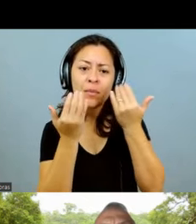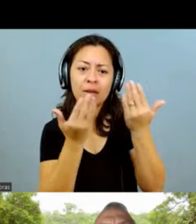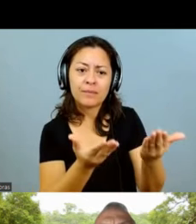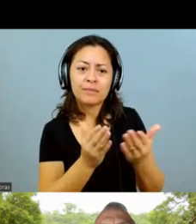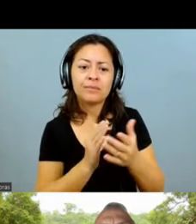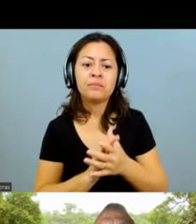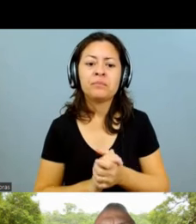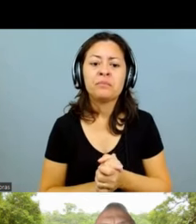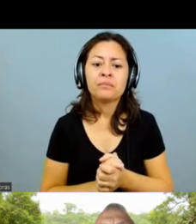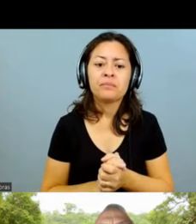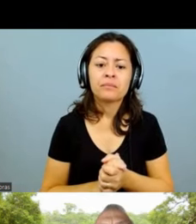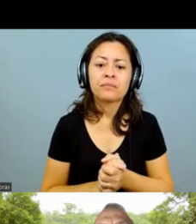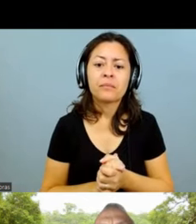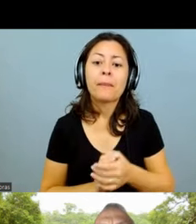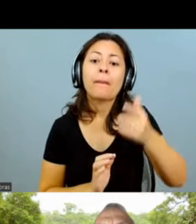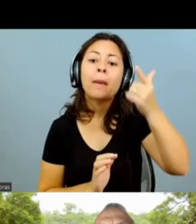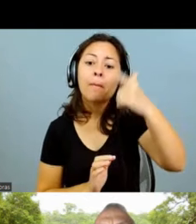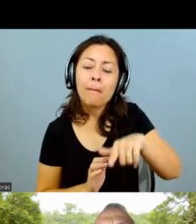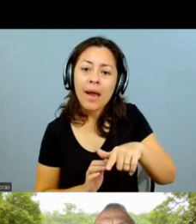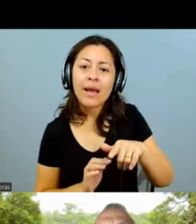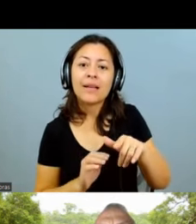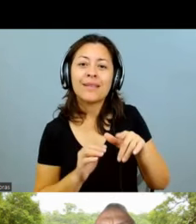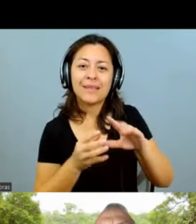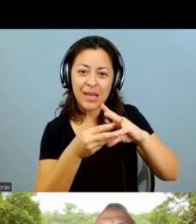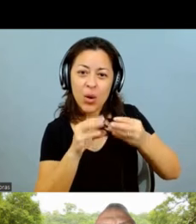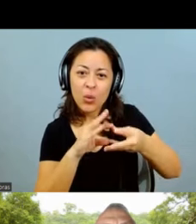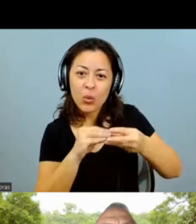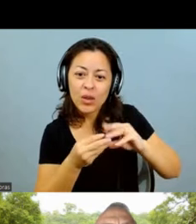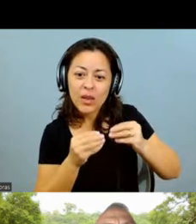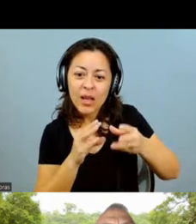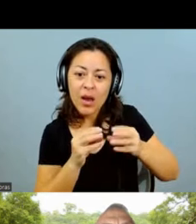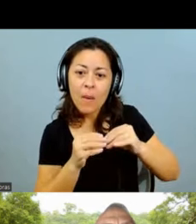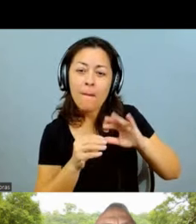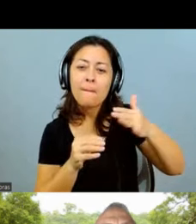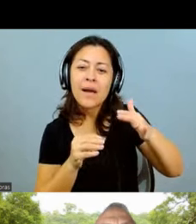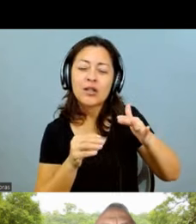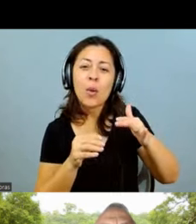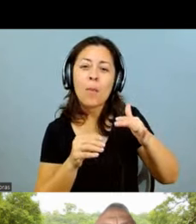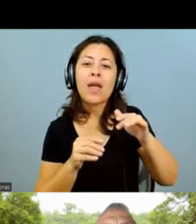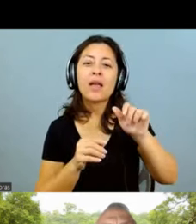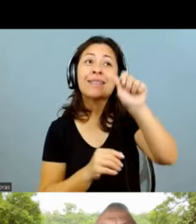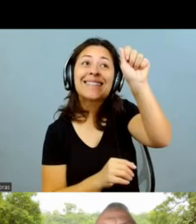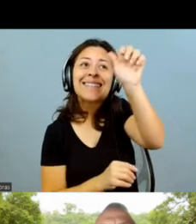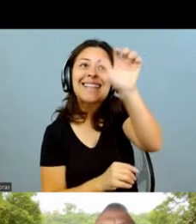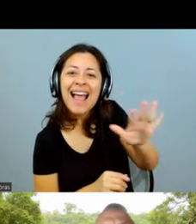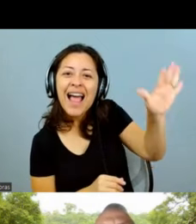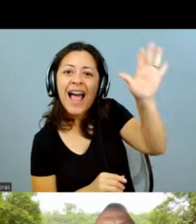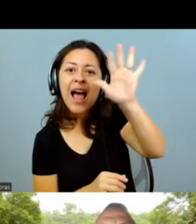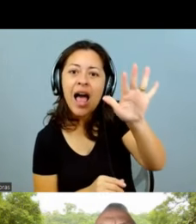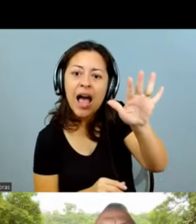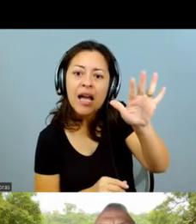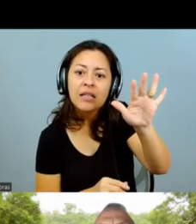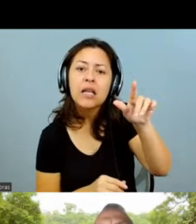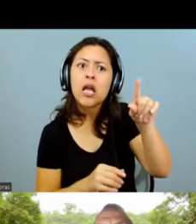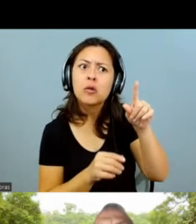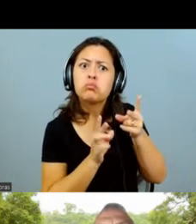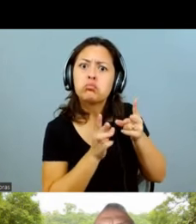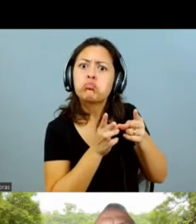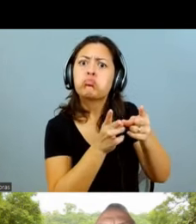do consumo de algodão a taxa de operação da indústria na Ásia vem se mostrando resiliente em